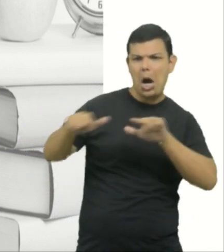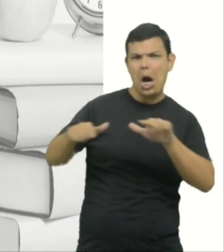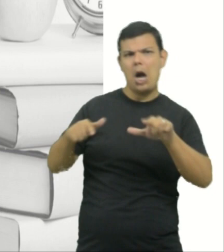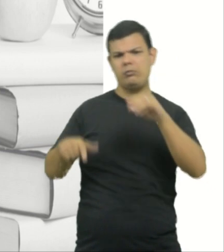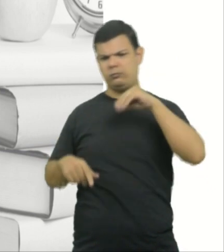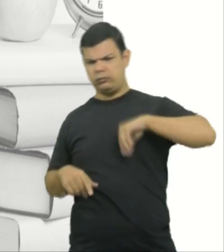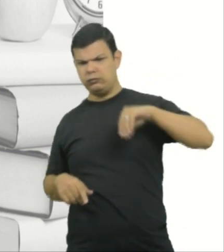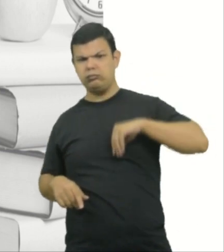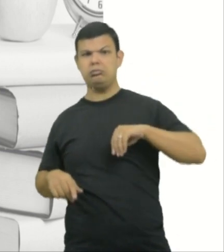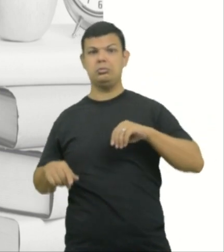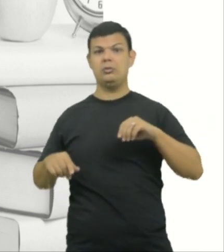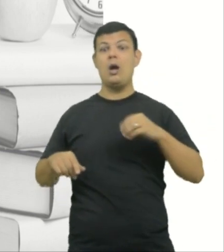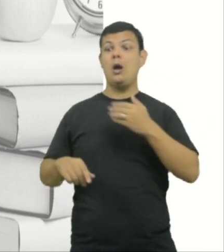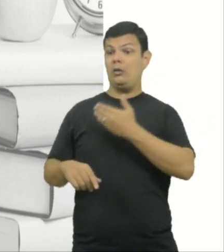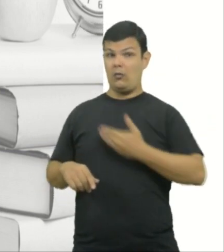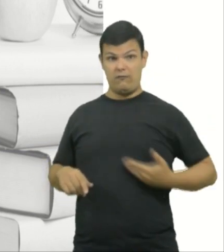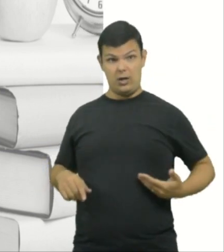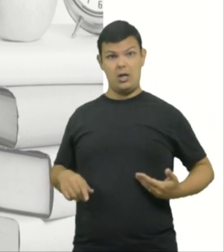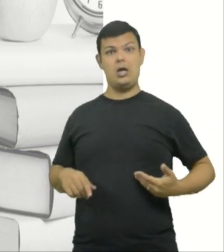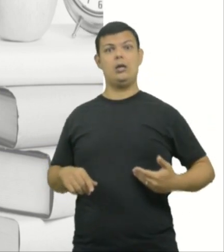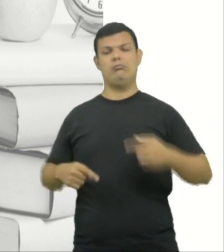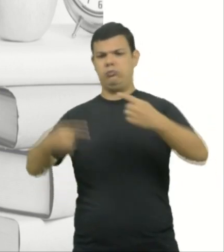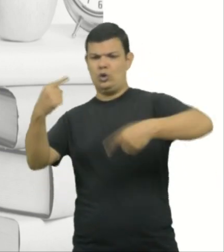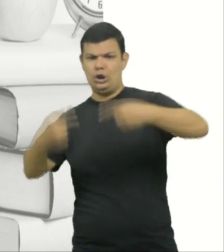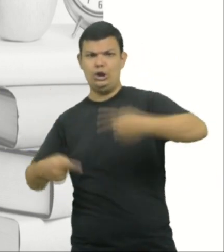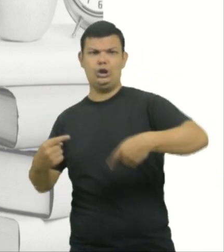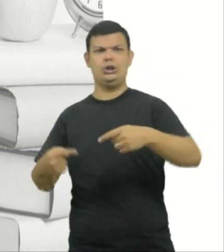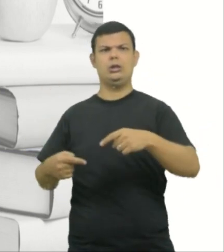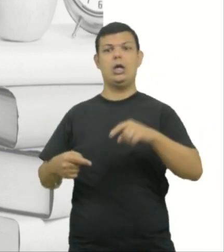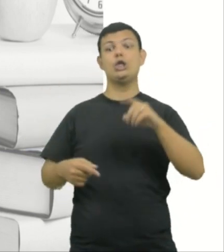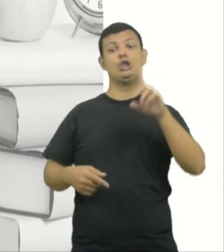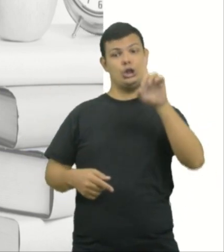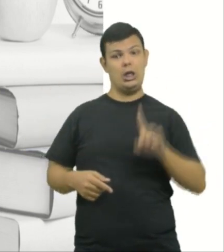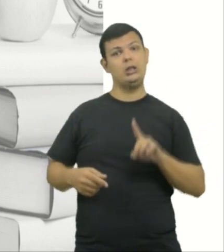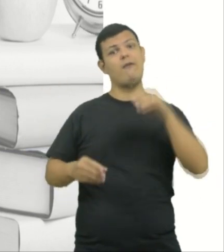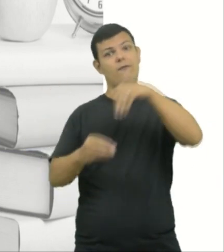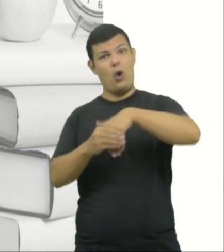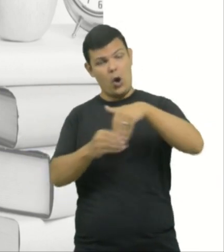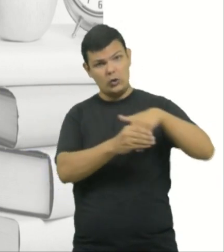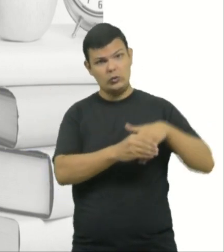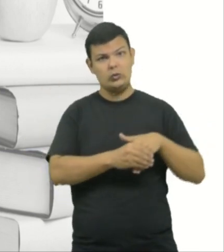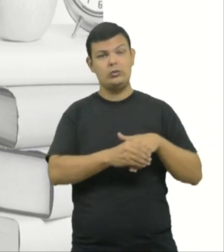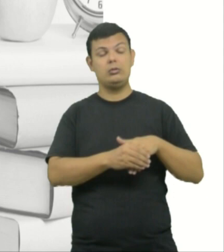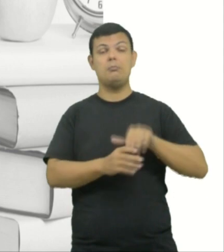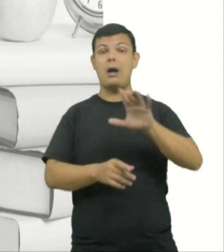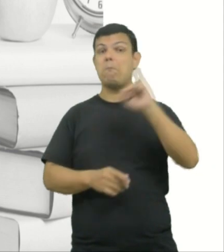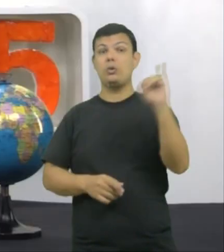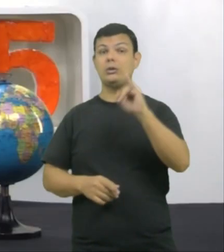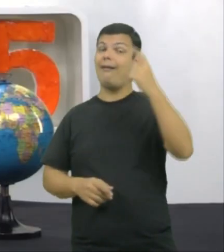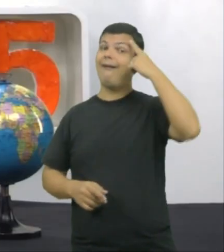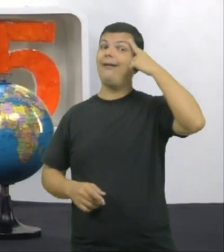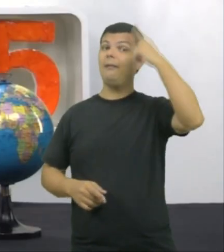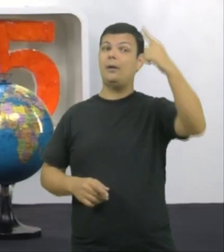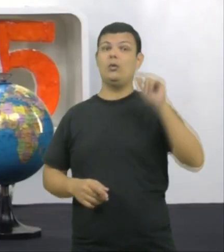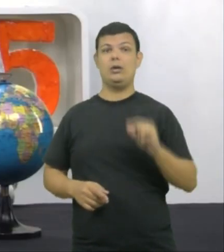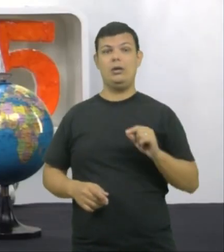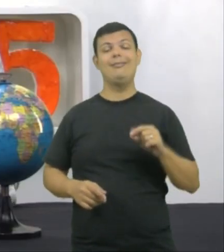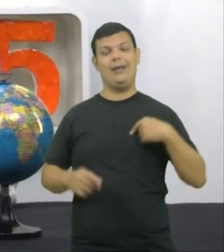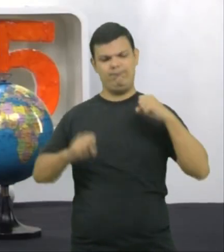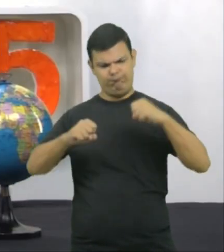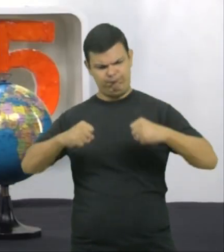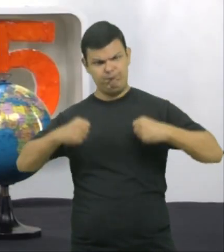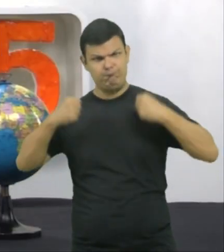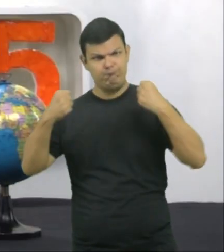ao serviço público, participação política, direito ao voto. Mas é importante lembrar também que até hoje ainda se